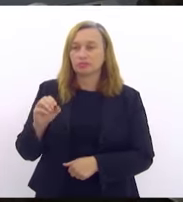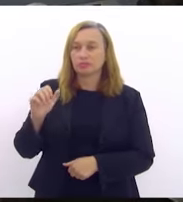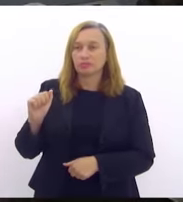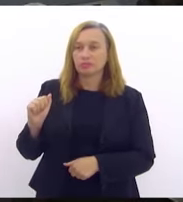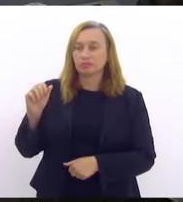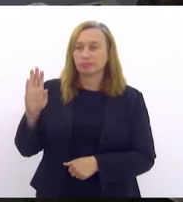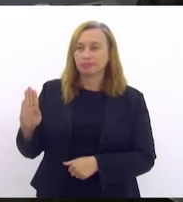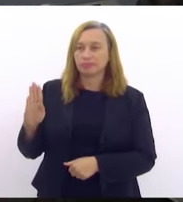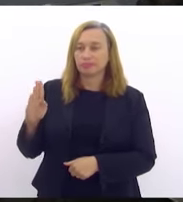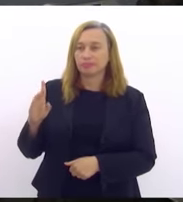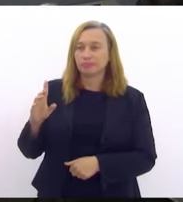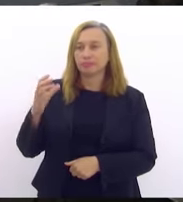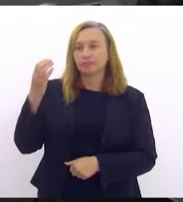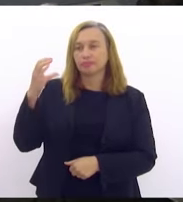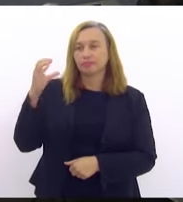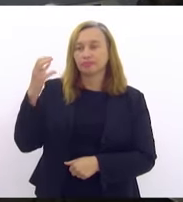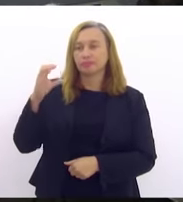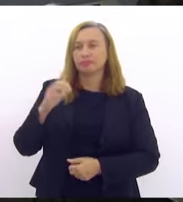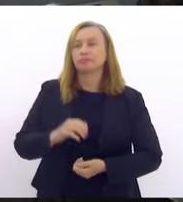Niterói